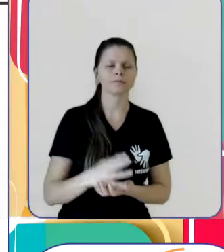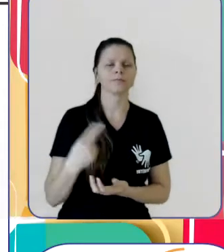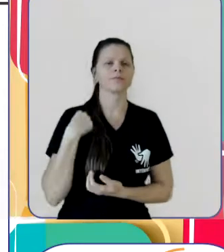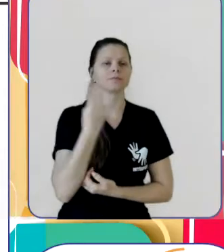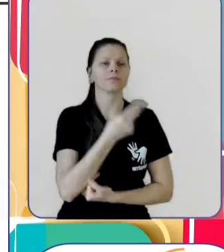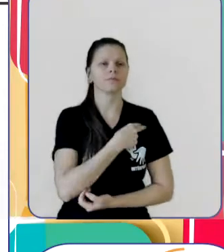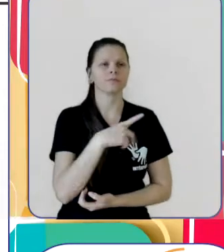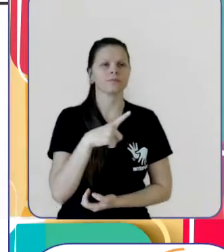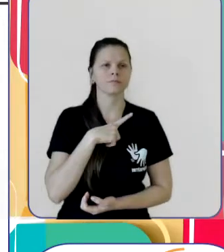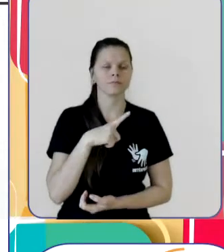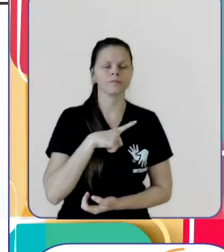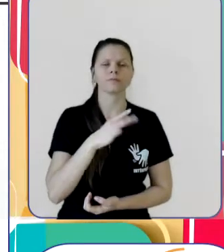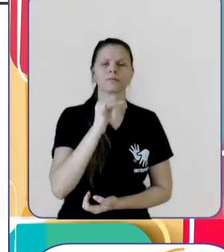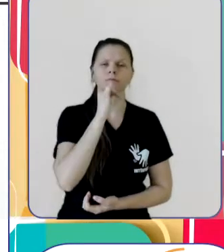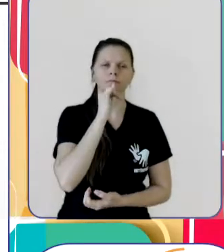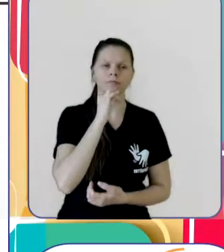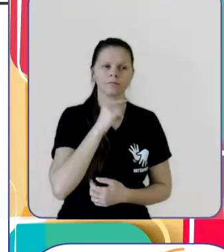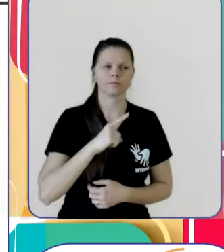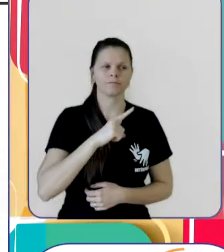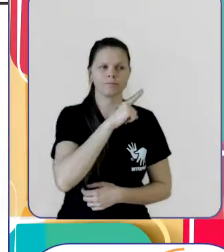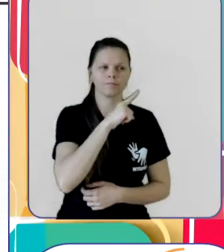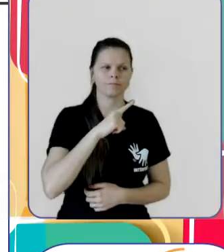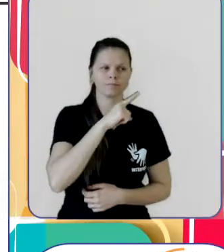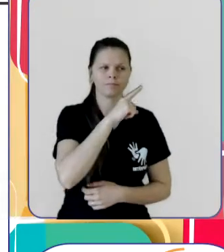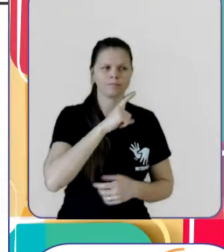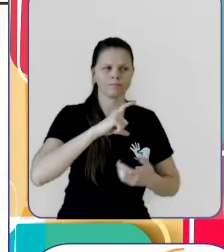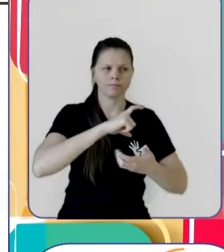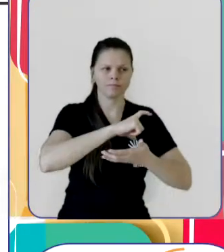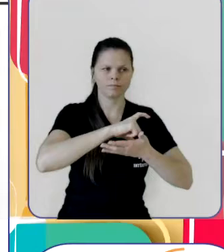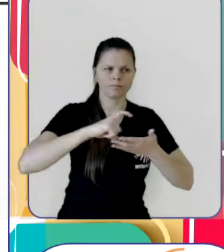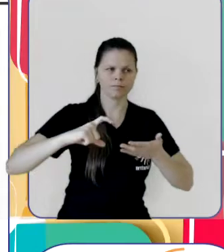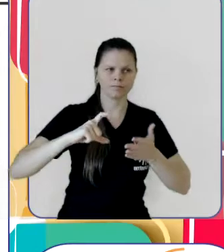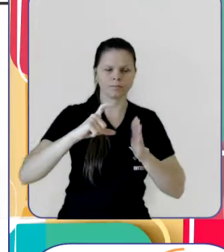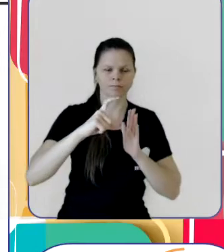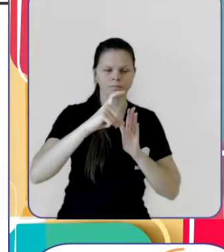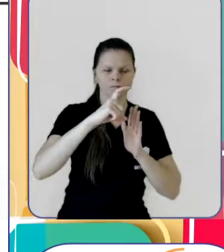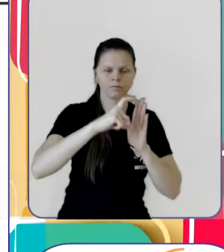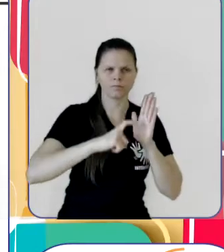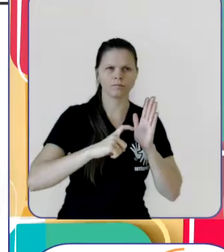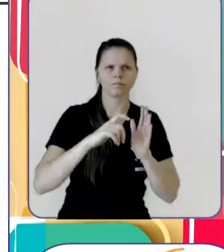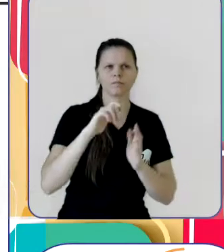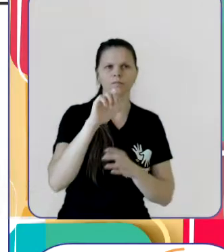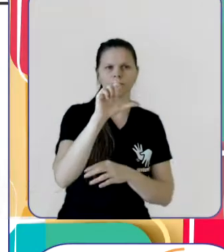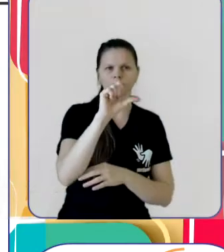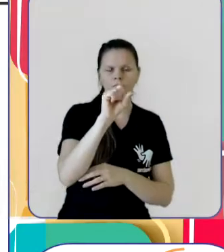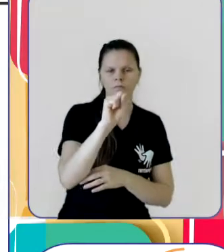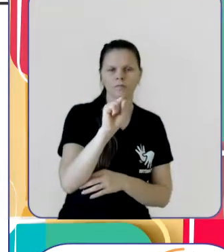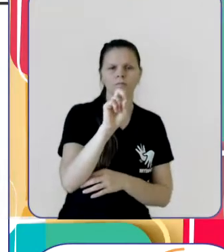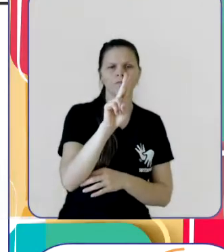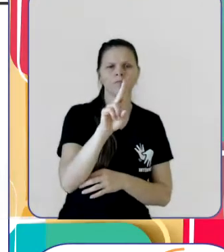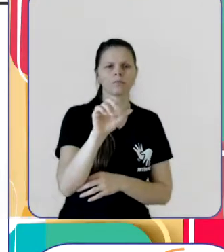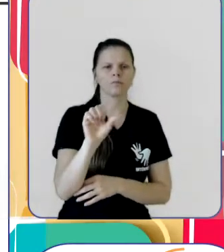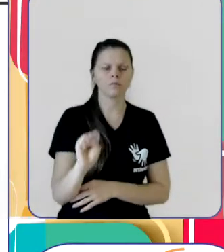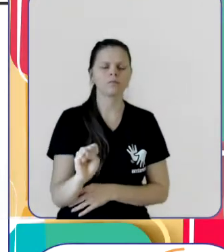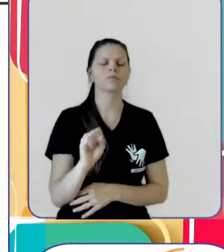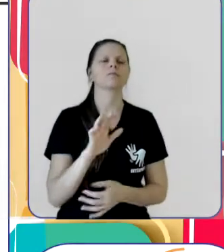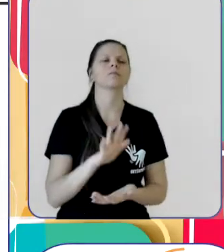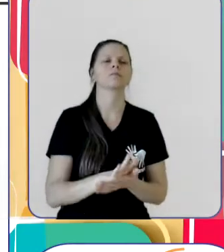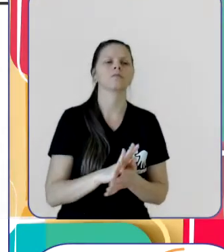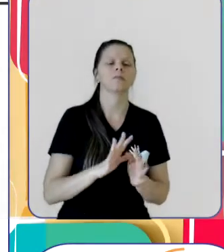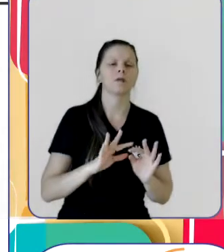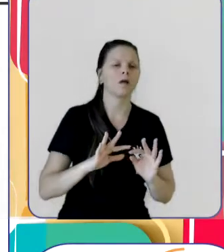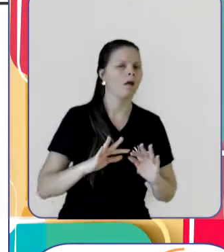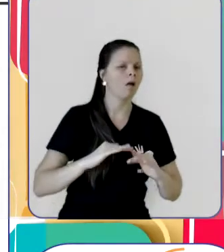aí um exemplo aí na imagem, o Cartão Nacional de Saúde, que é o cartão do SUS, que ele é ele